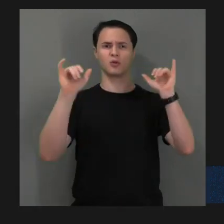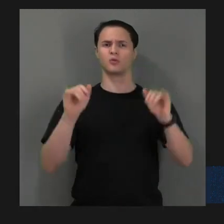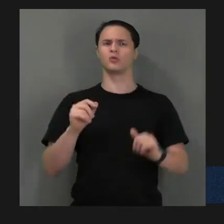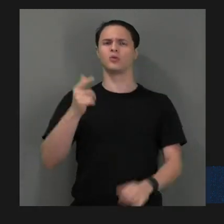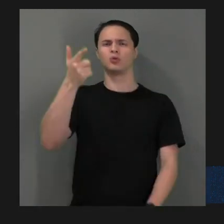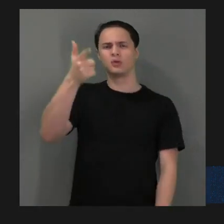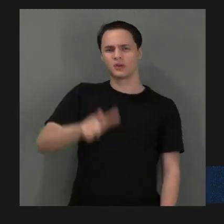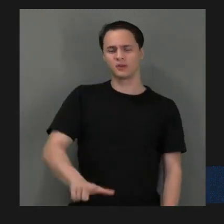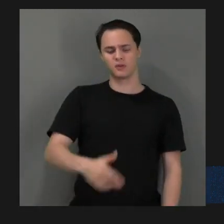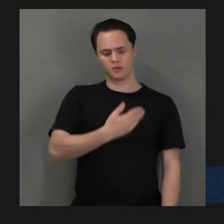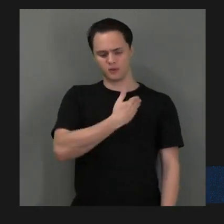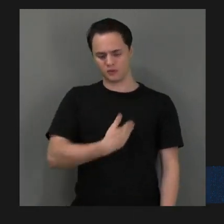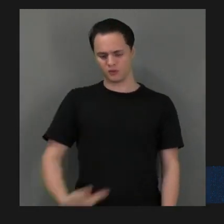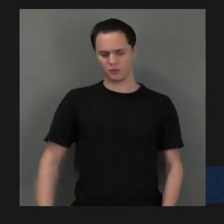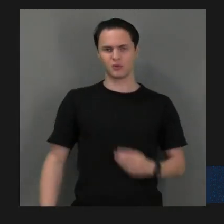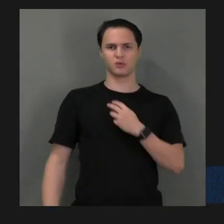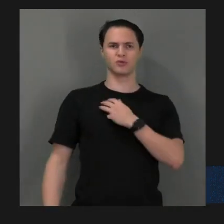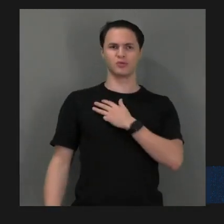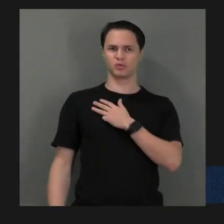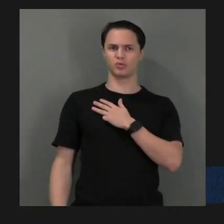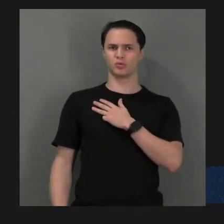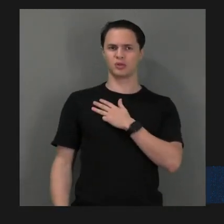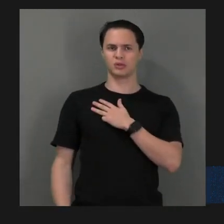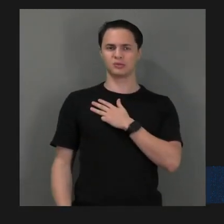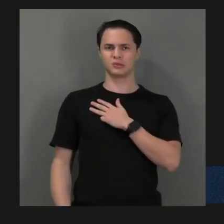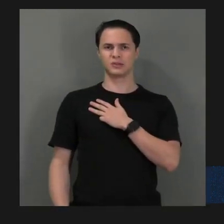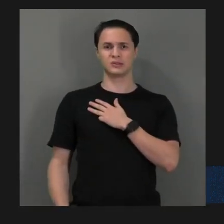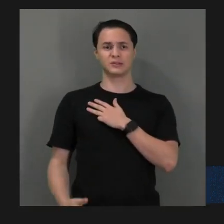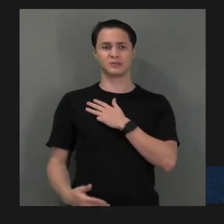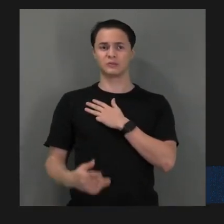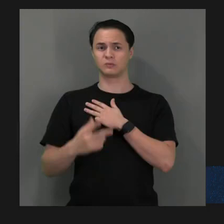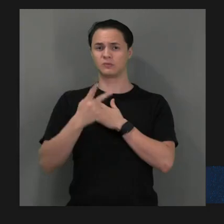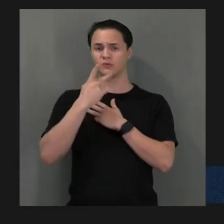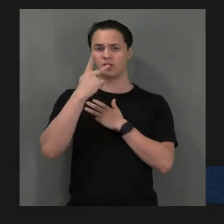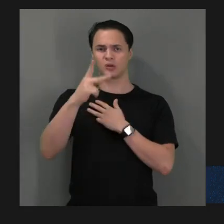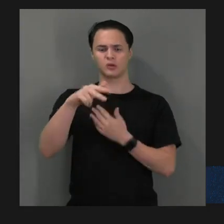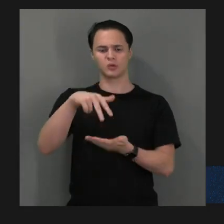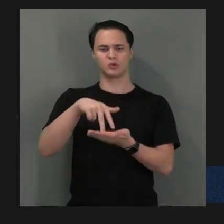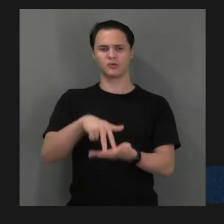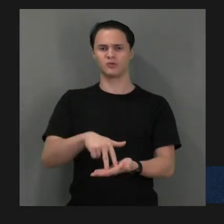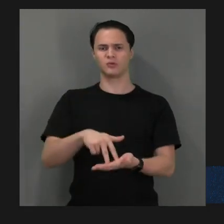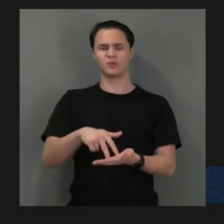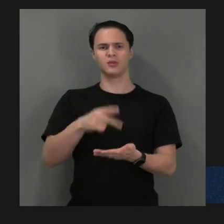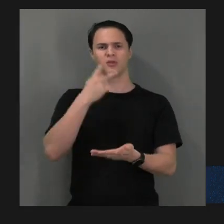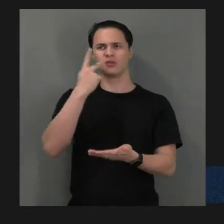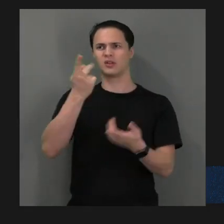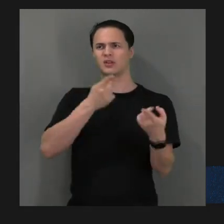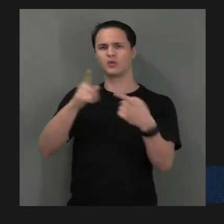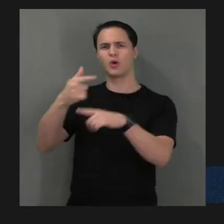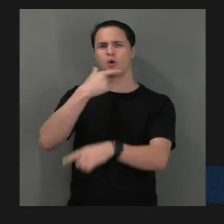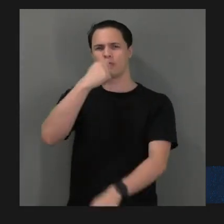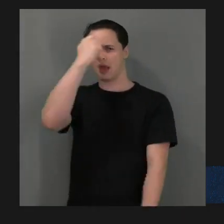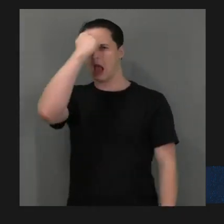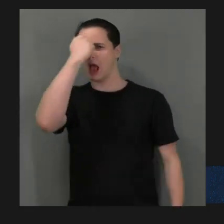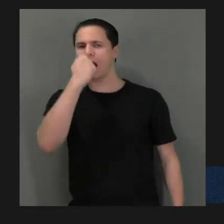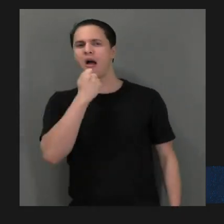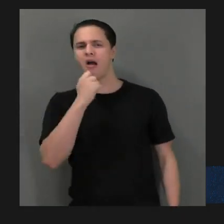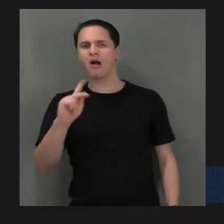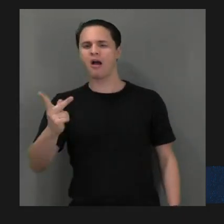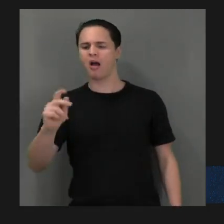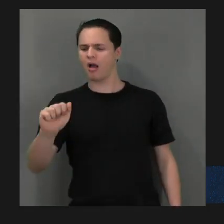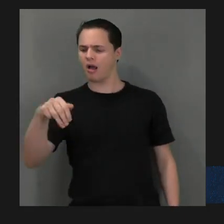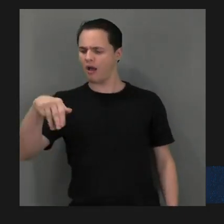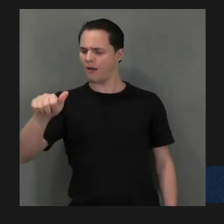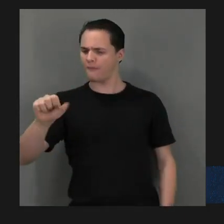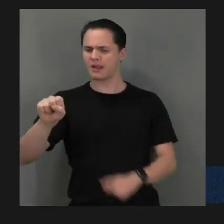dia o governo Lula não joga firme, dizendo que Hamas é um grupo terrorista. O nome precisa ser